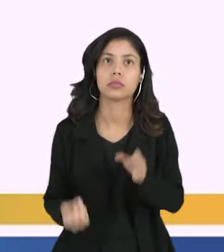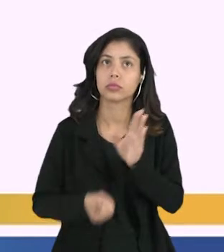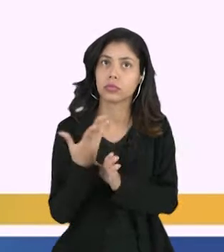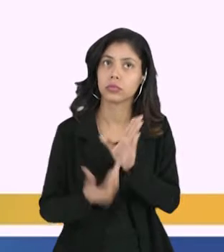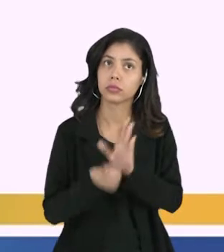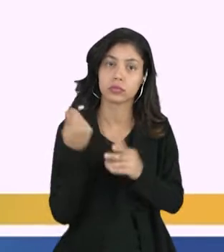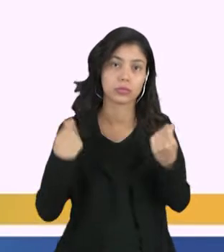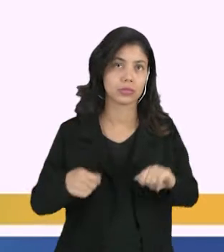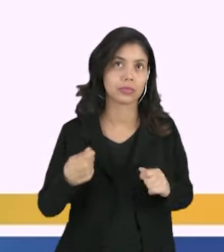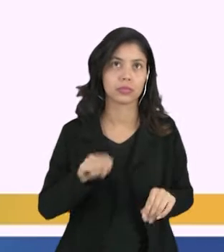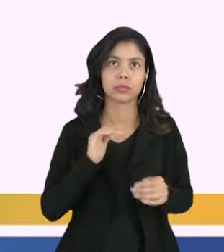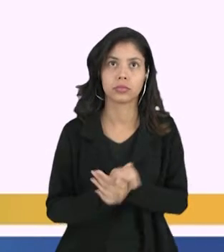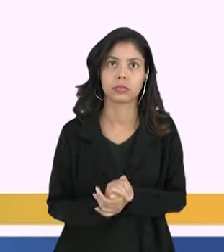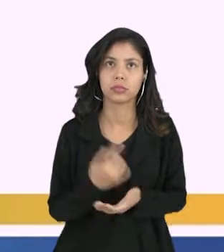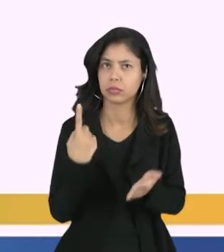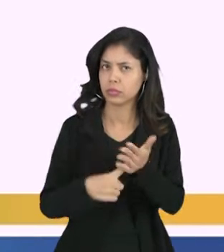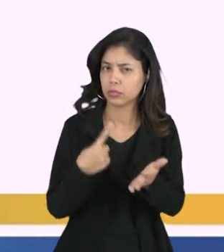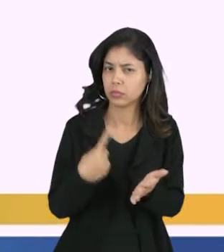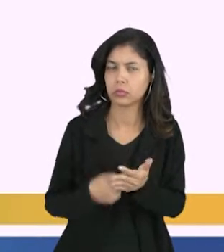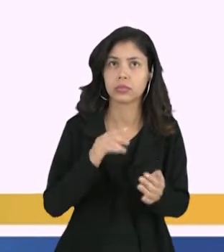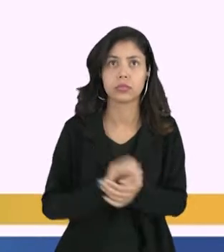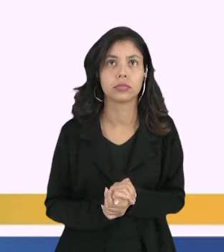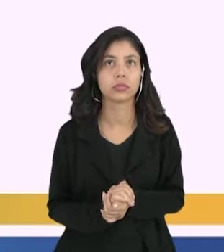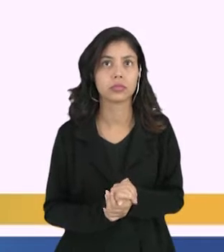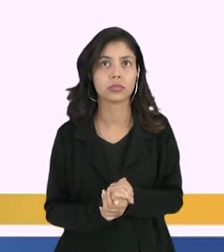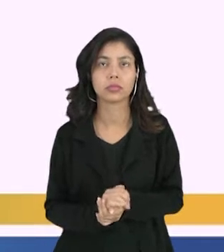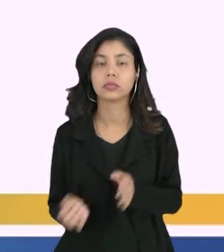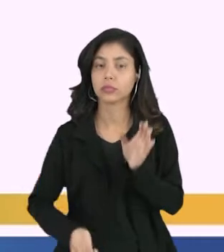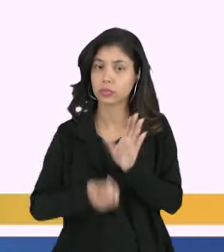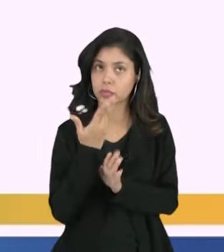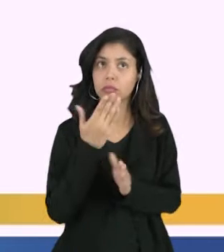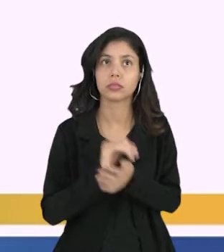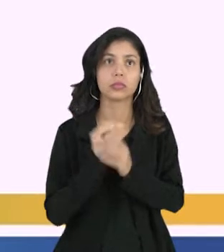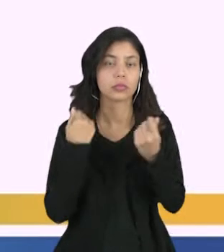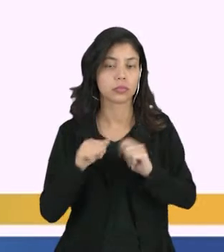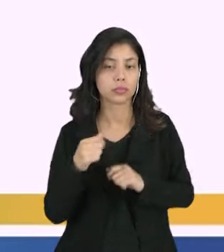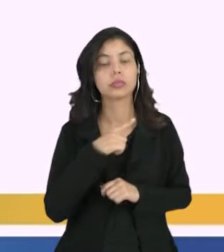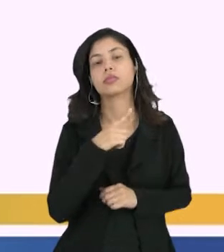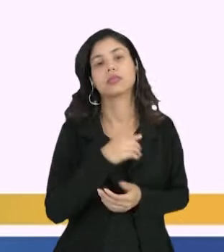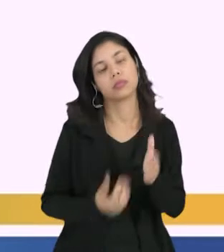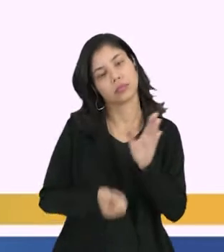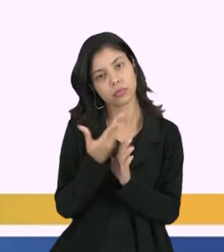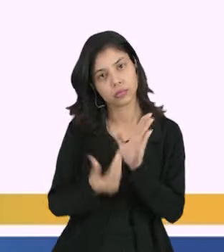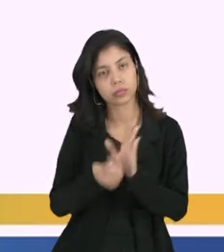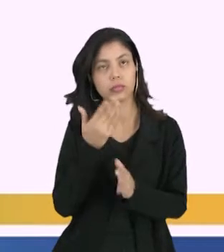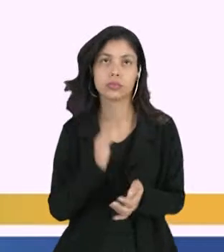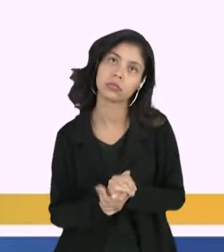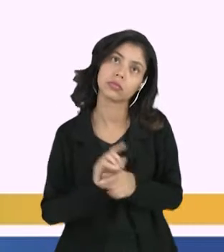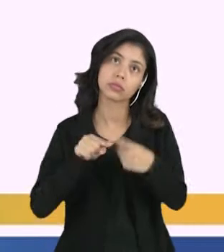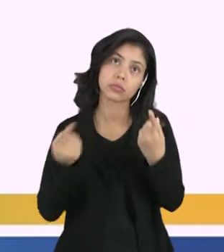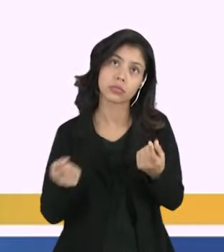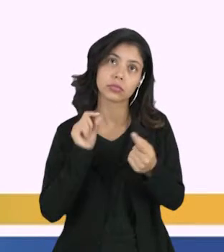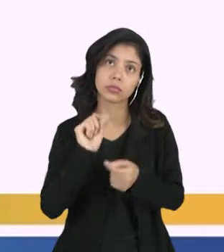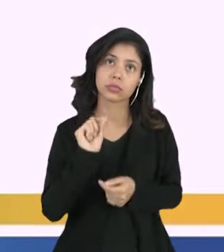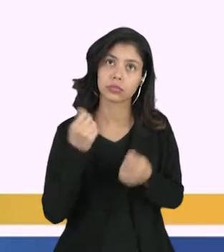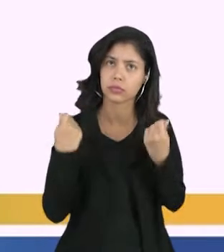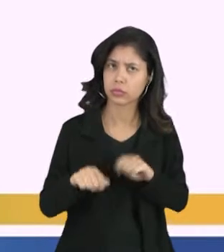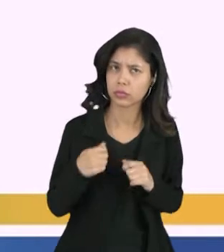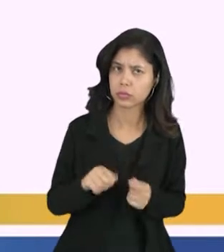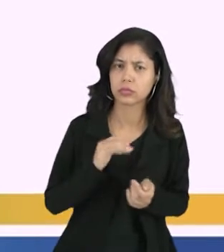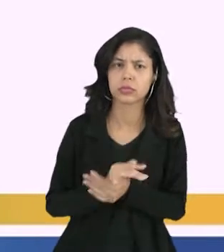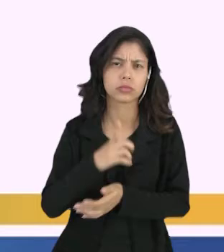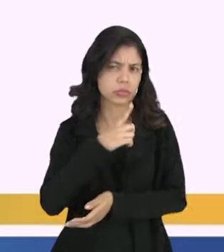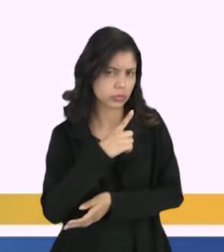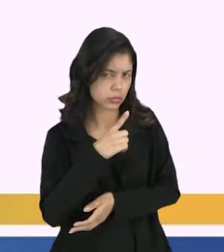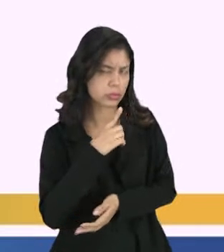ele precisa produzir, então, as condições de existência, Ele precisa produzir. Mas o que é